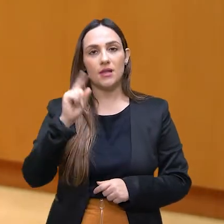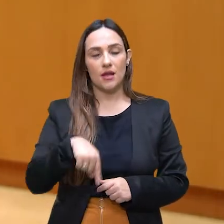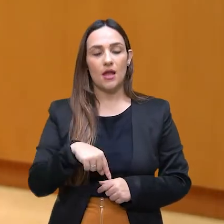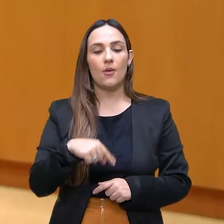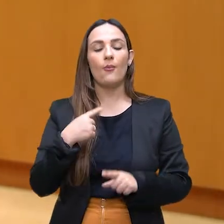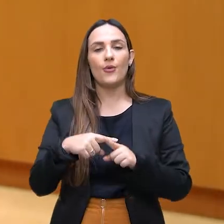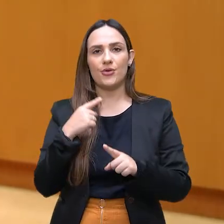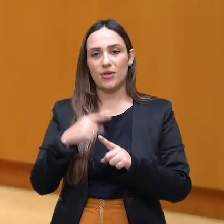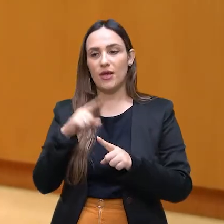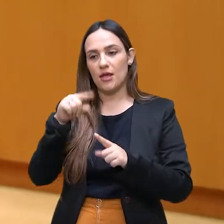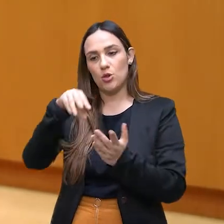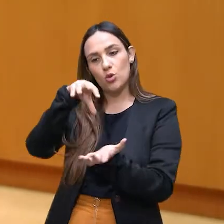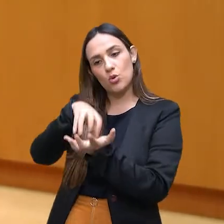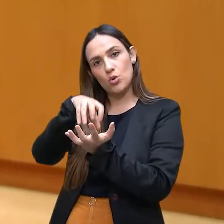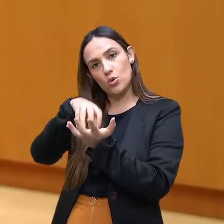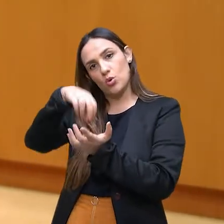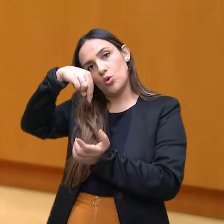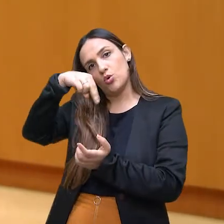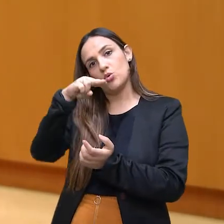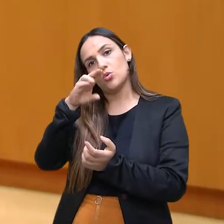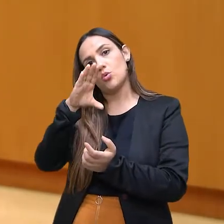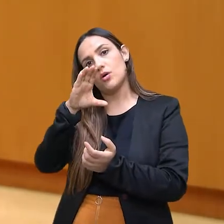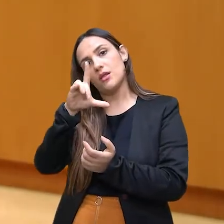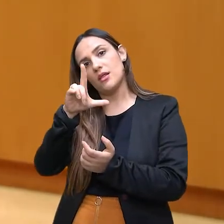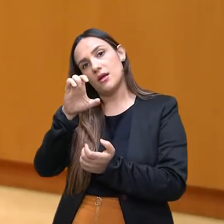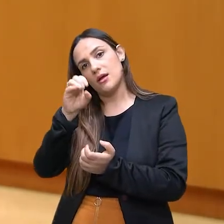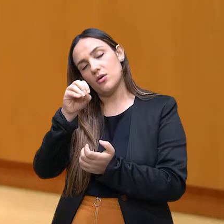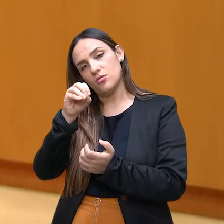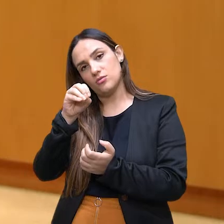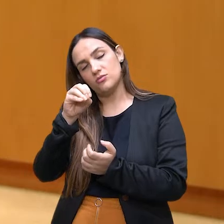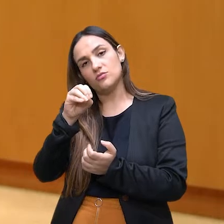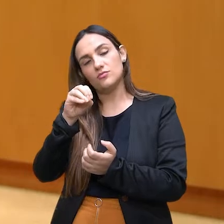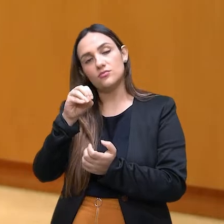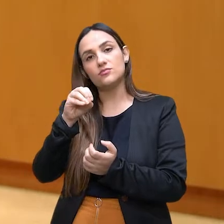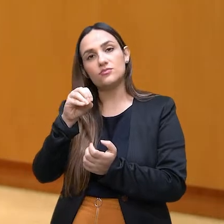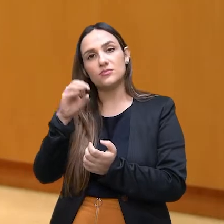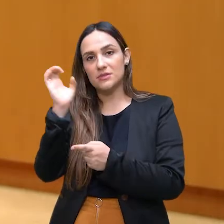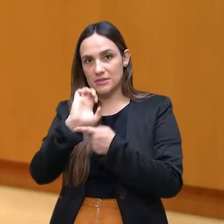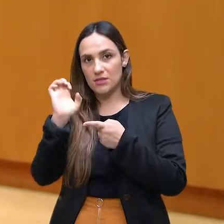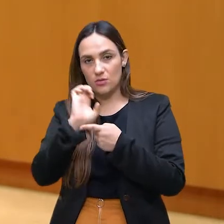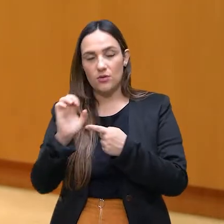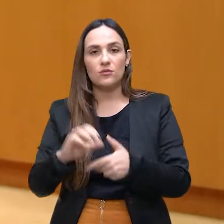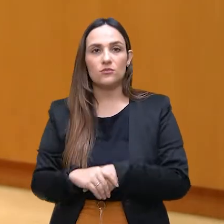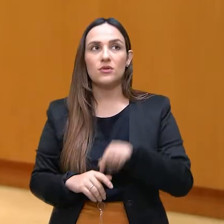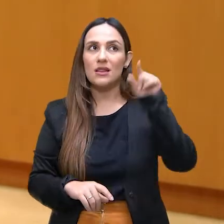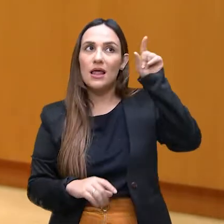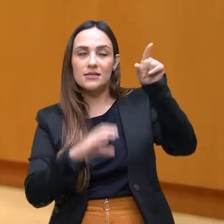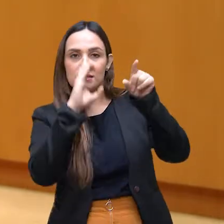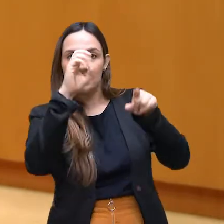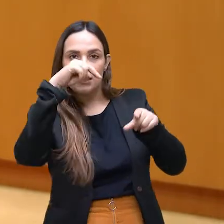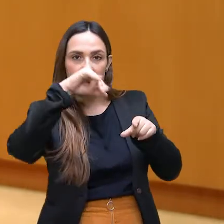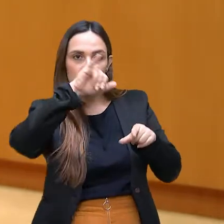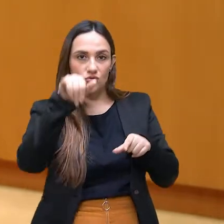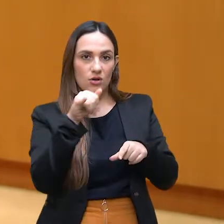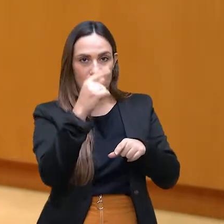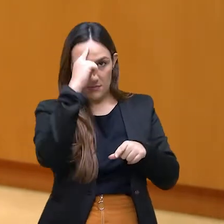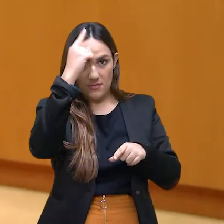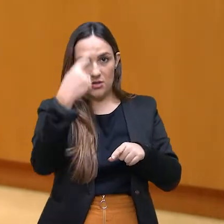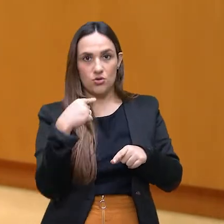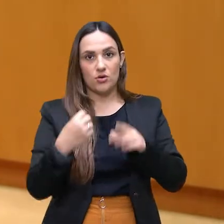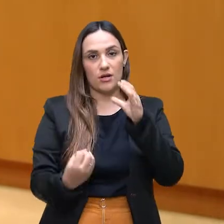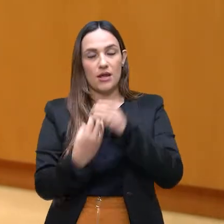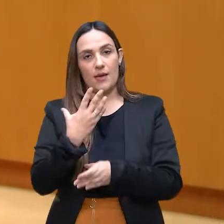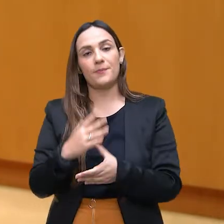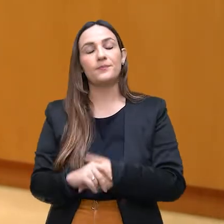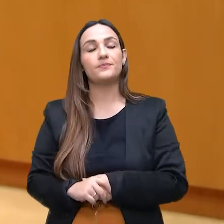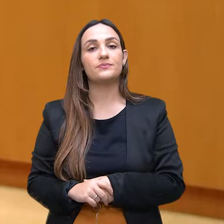criou, não é, os comitês estaduais. Esse núcleo de apoio técnico fornece